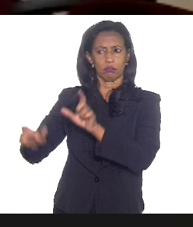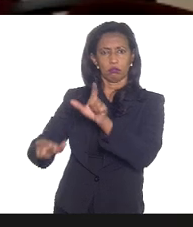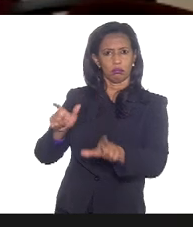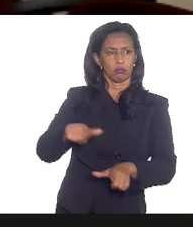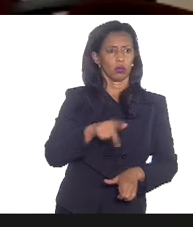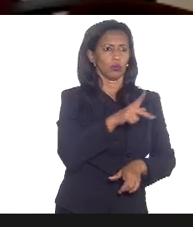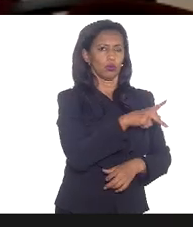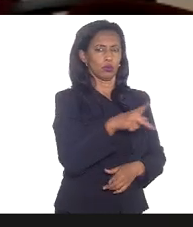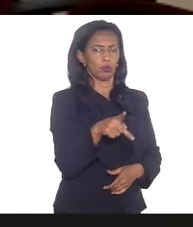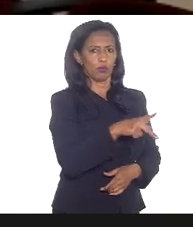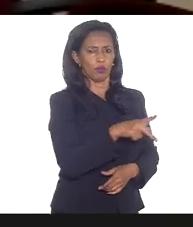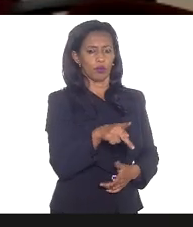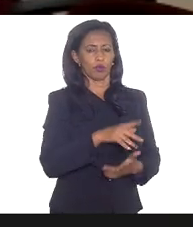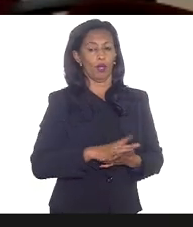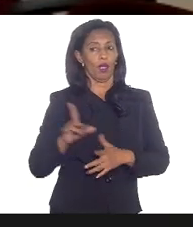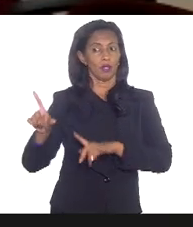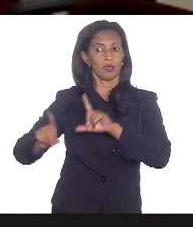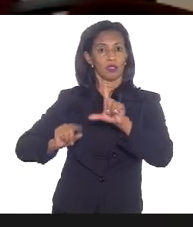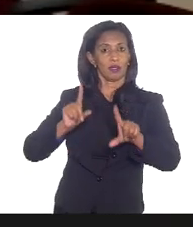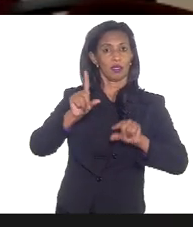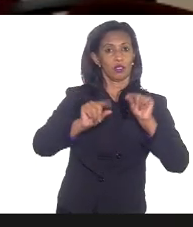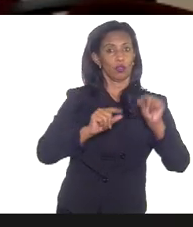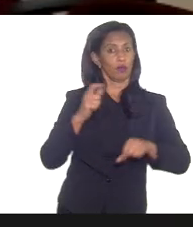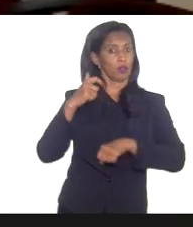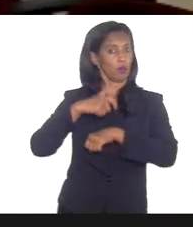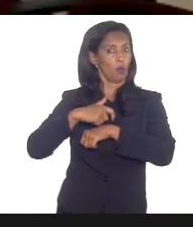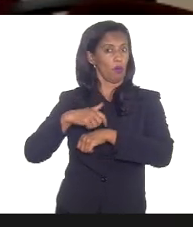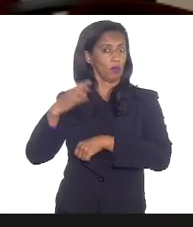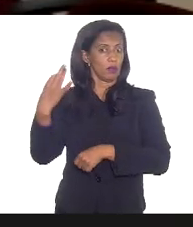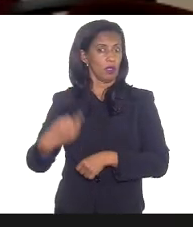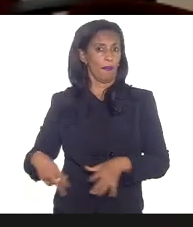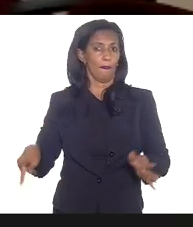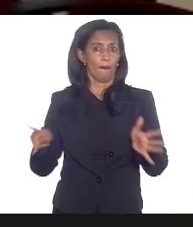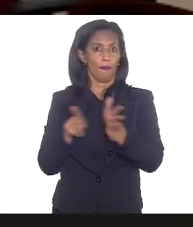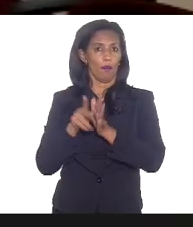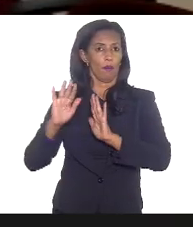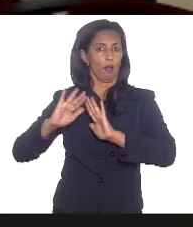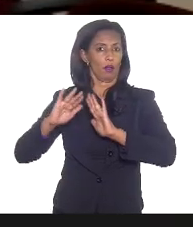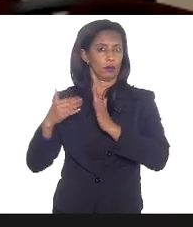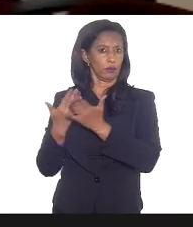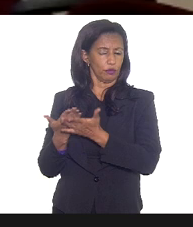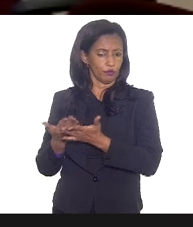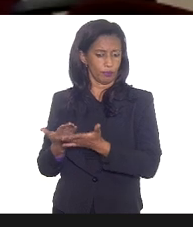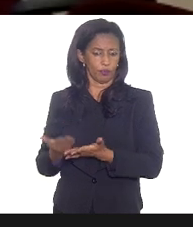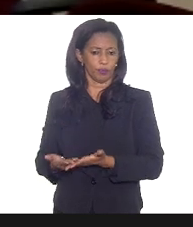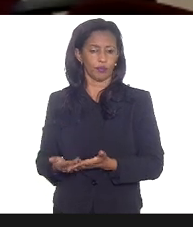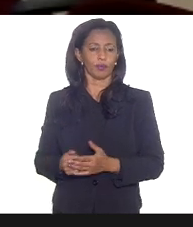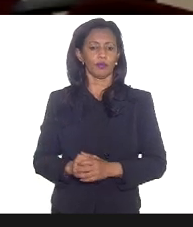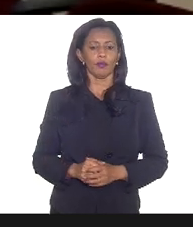professores. Essas escolhas serão feitas nos momentos oportunos pelas unidades escolares, né?